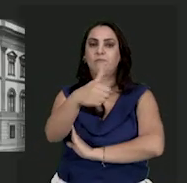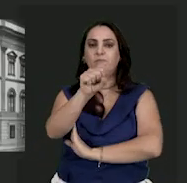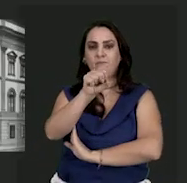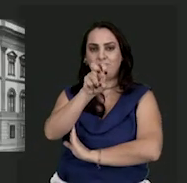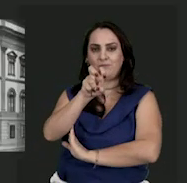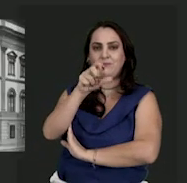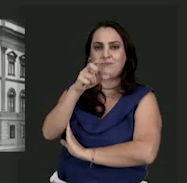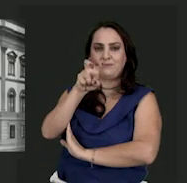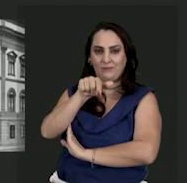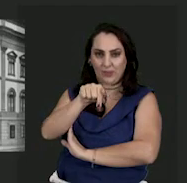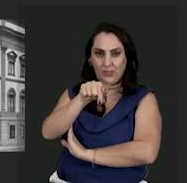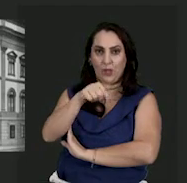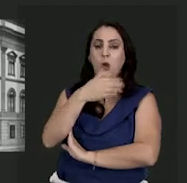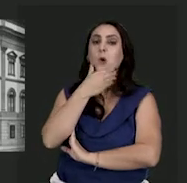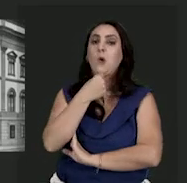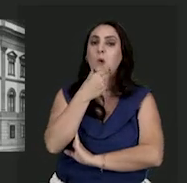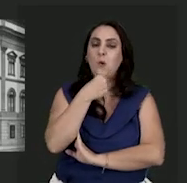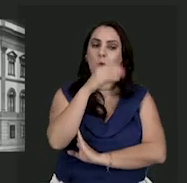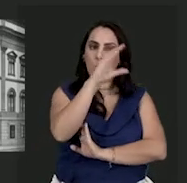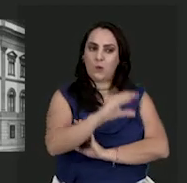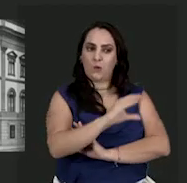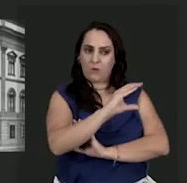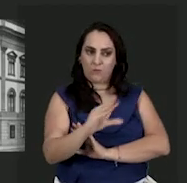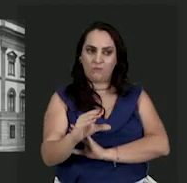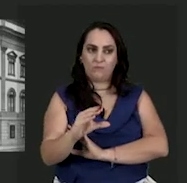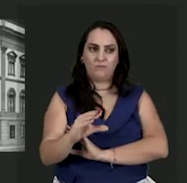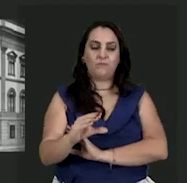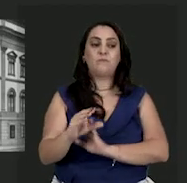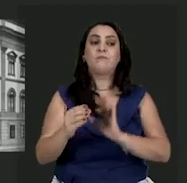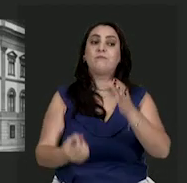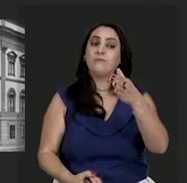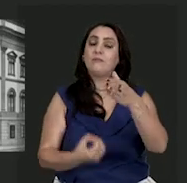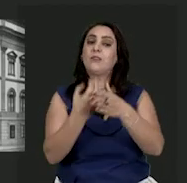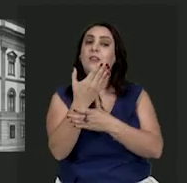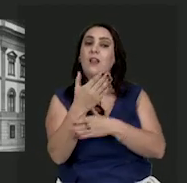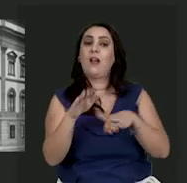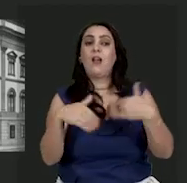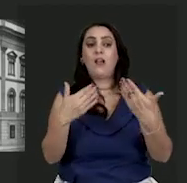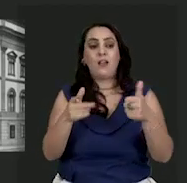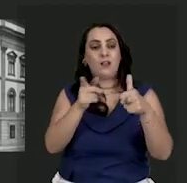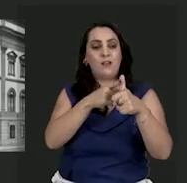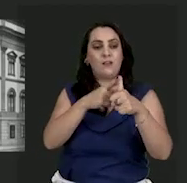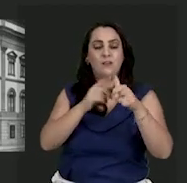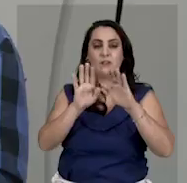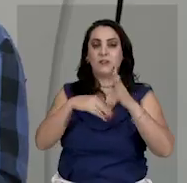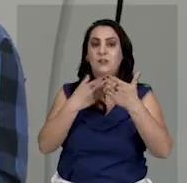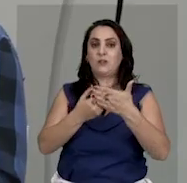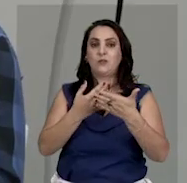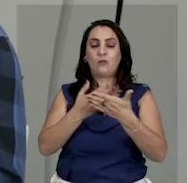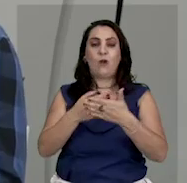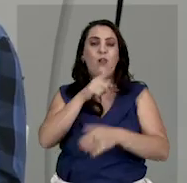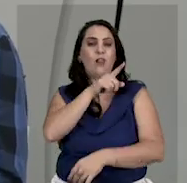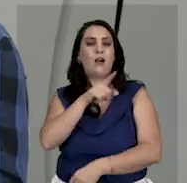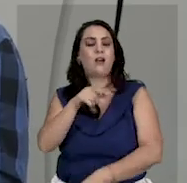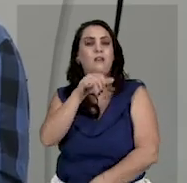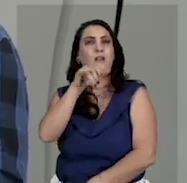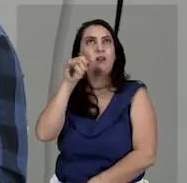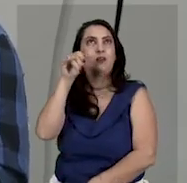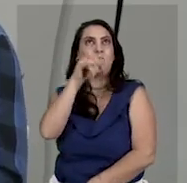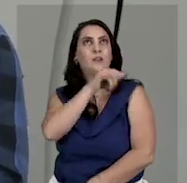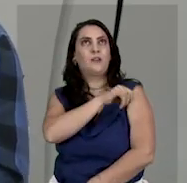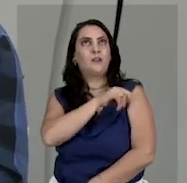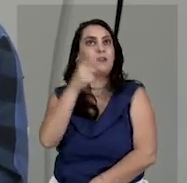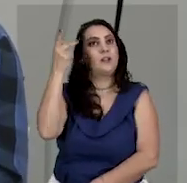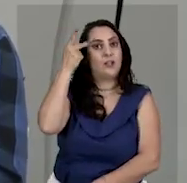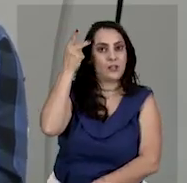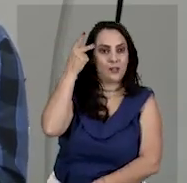professor, Ernest Roth, ele vem para o Brasil e cria, então, a primeira escola de surdos mudos lá no Rio de Janeiro, que existe